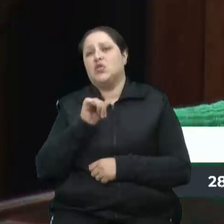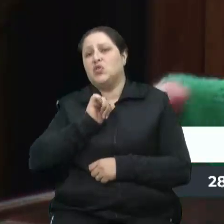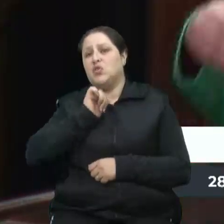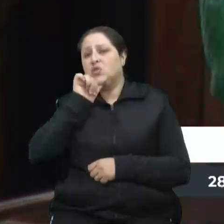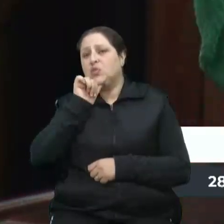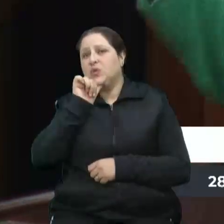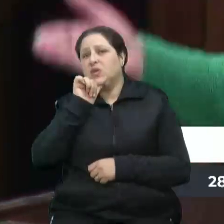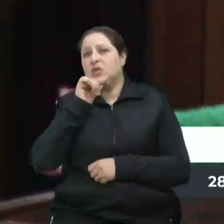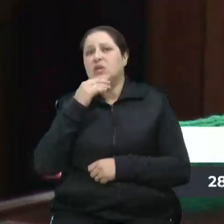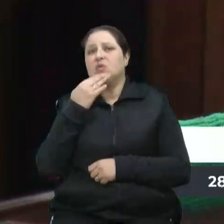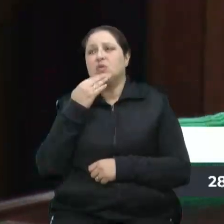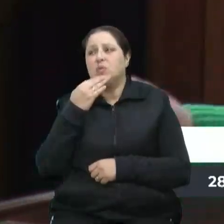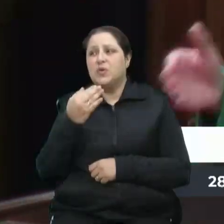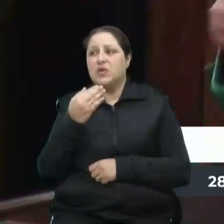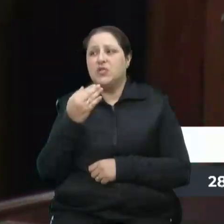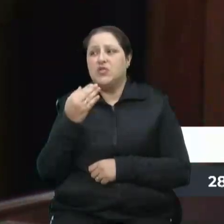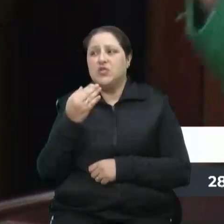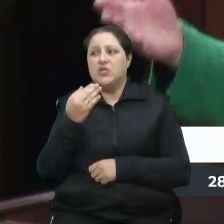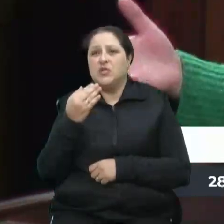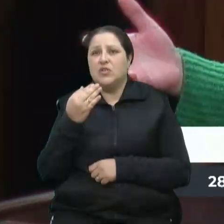pedidos